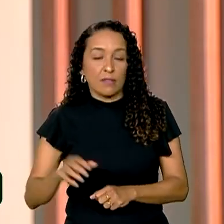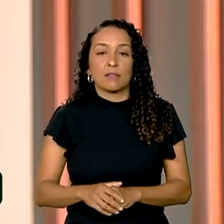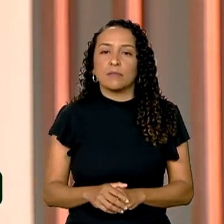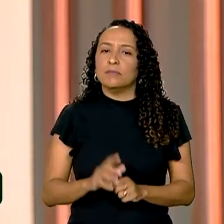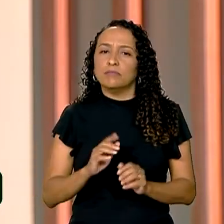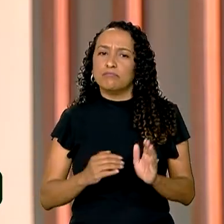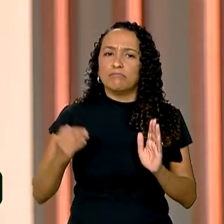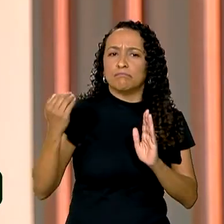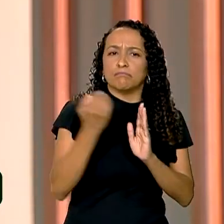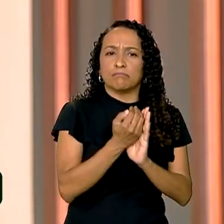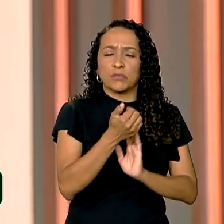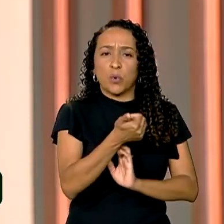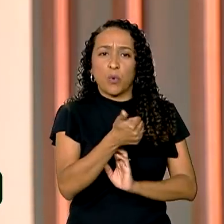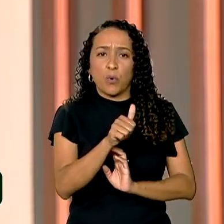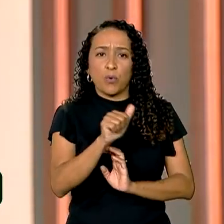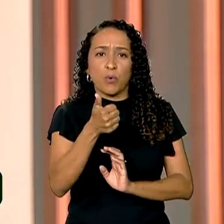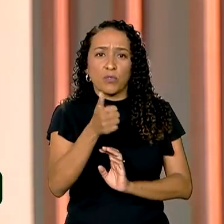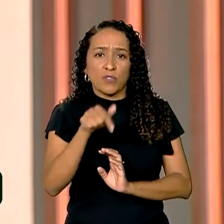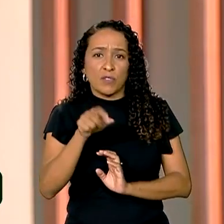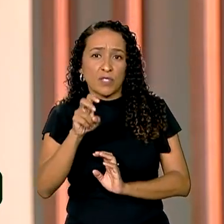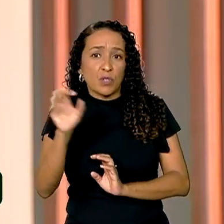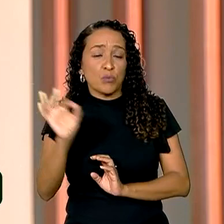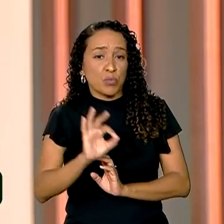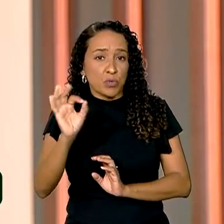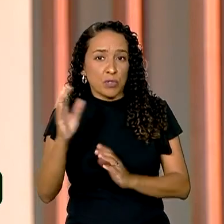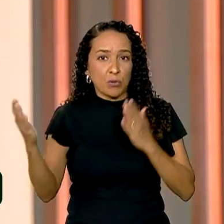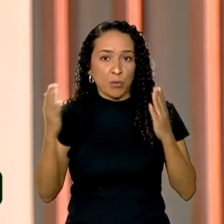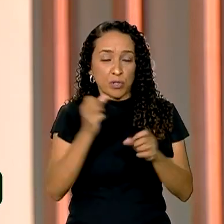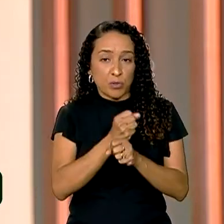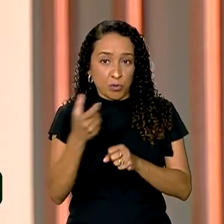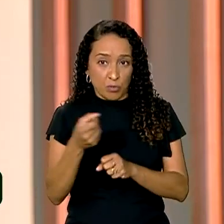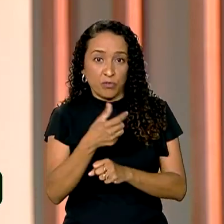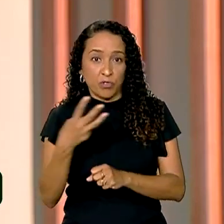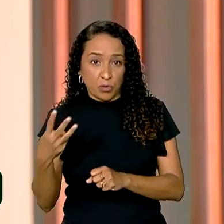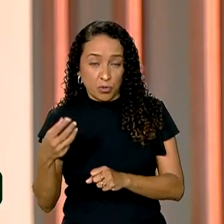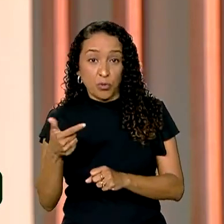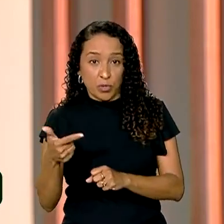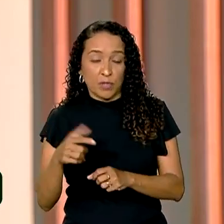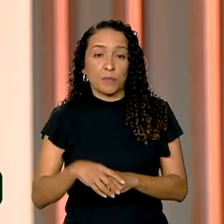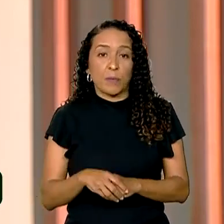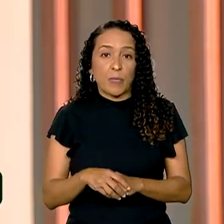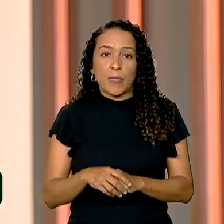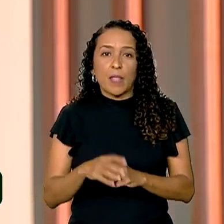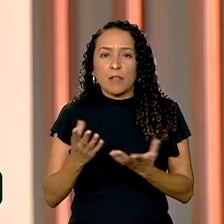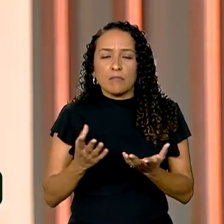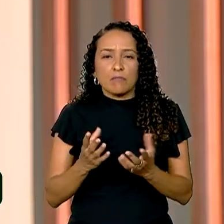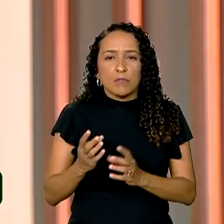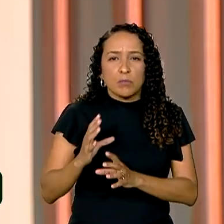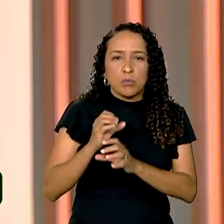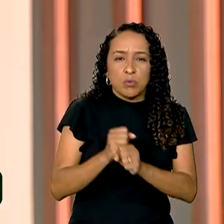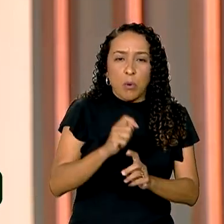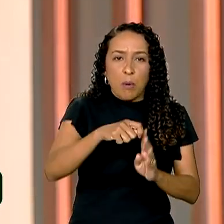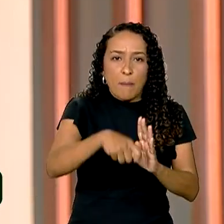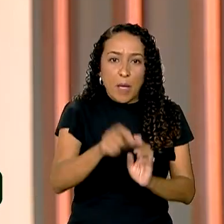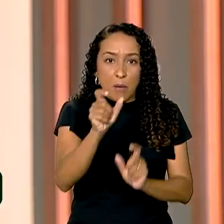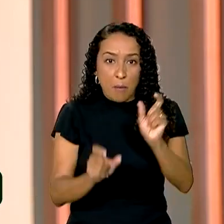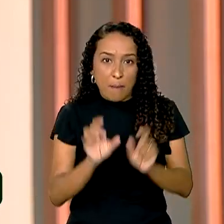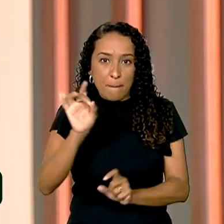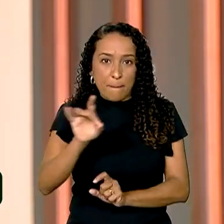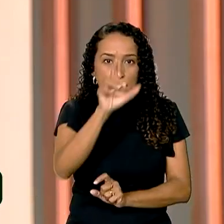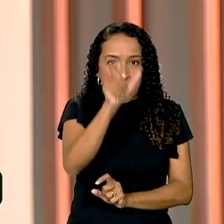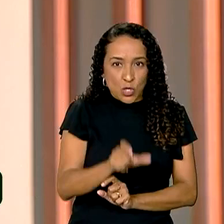1.848, com alta de 11,5% em relação a 2022. E essa massa de rendimento mensal por pessoa no